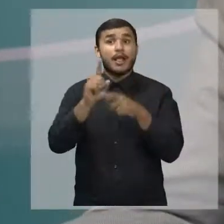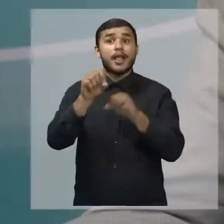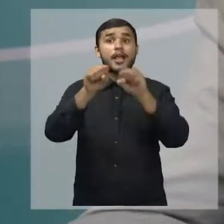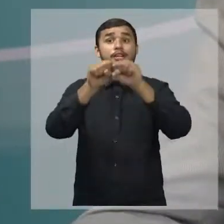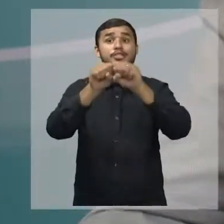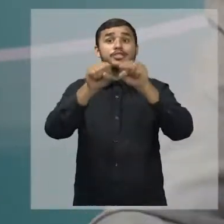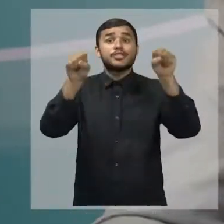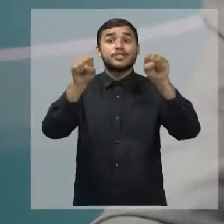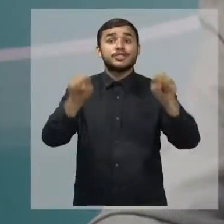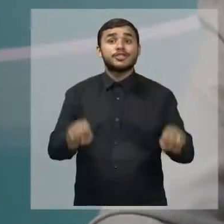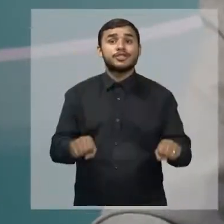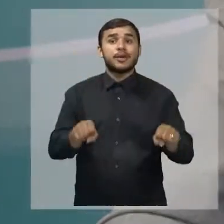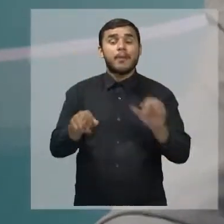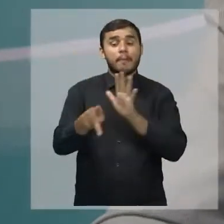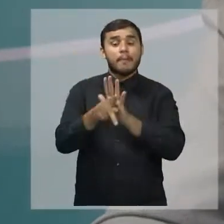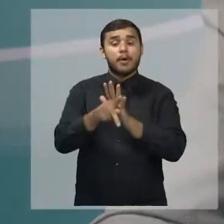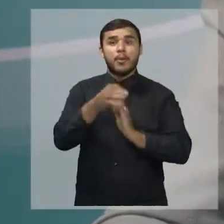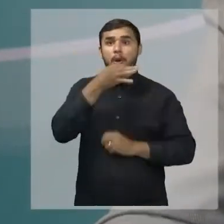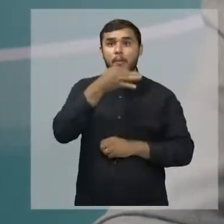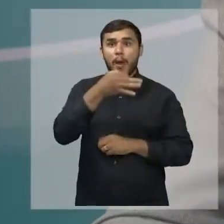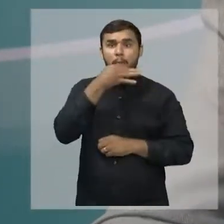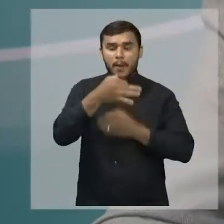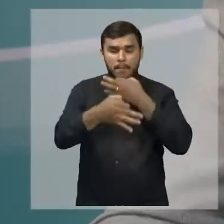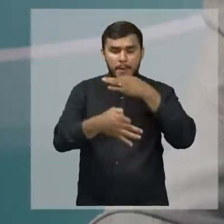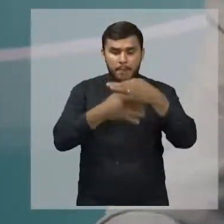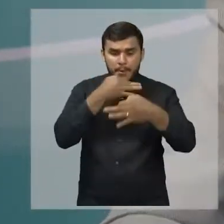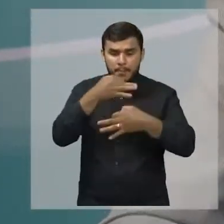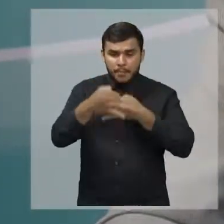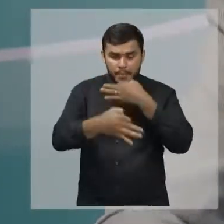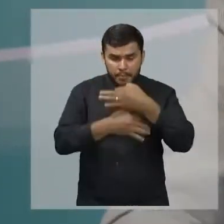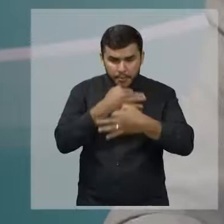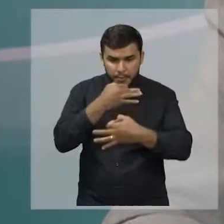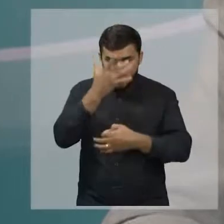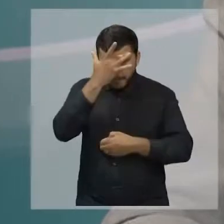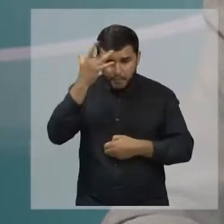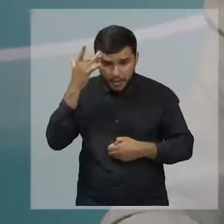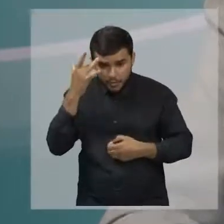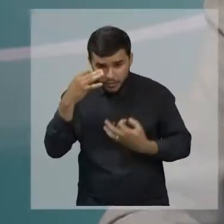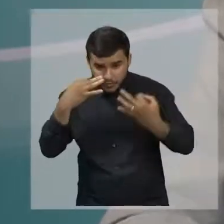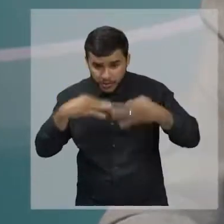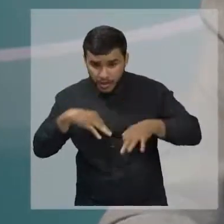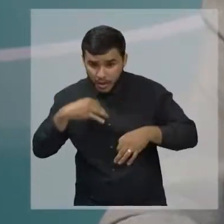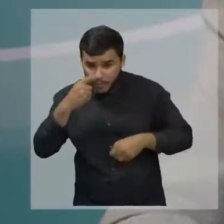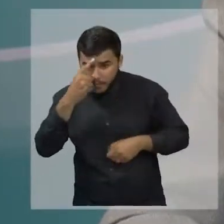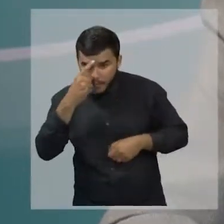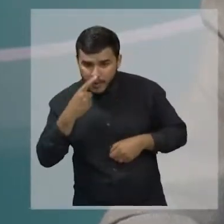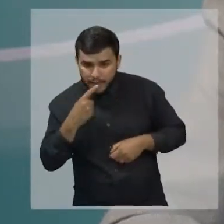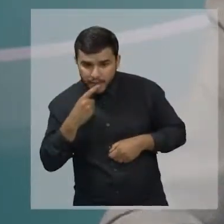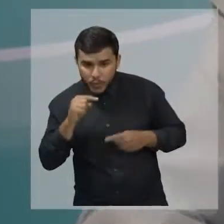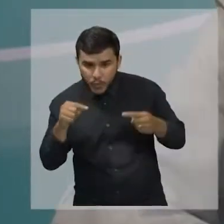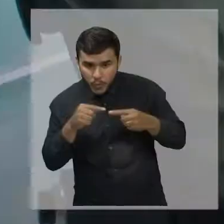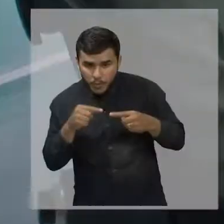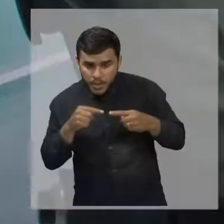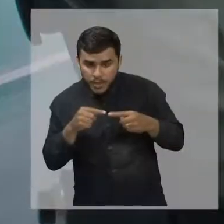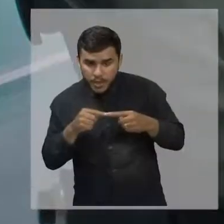opinando naquele sentido, ok, ótimo. É a opinião das pessoas, uma democracia é exatamente isso. Mas na medida que você